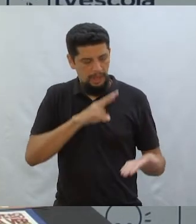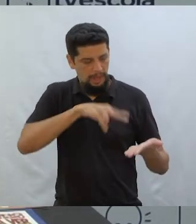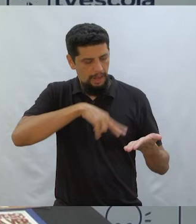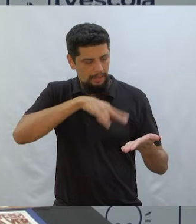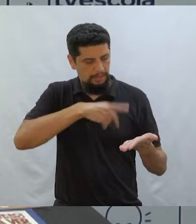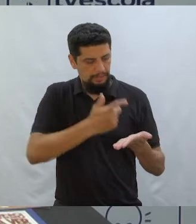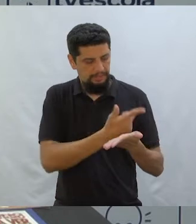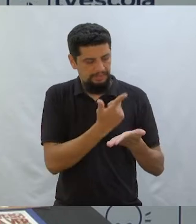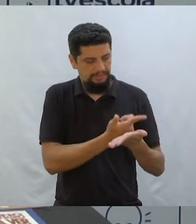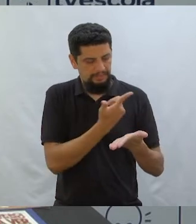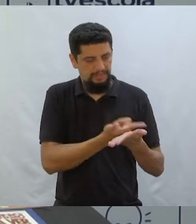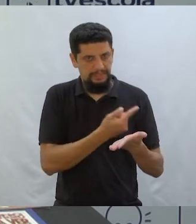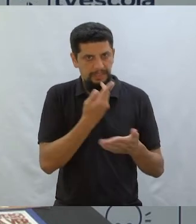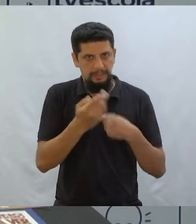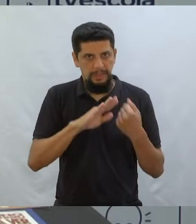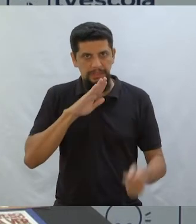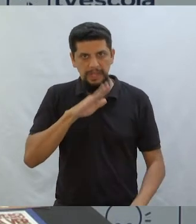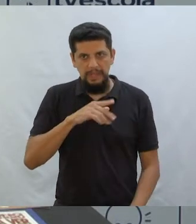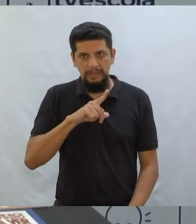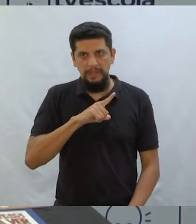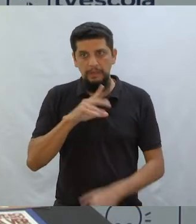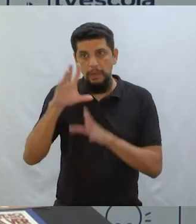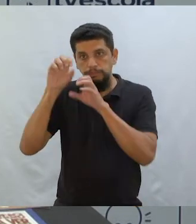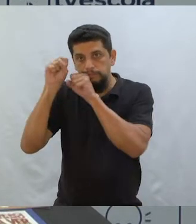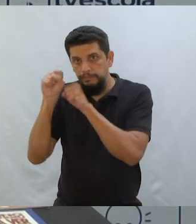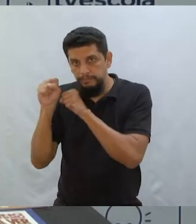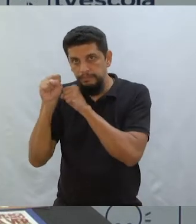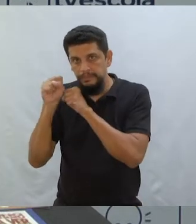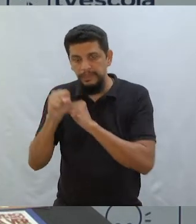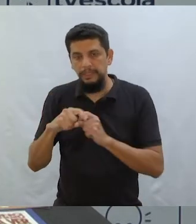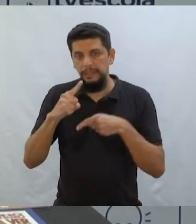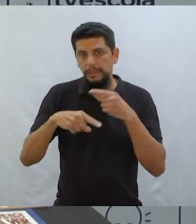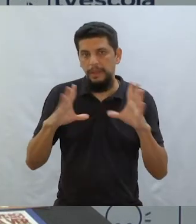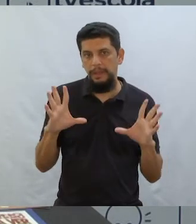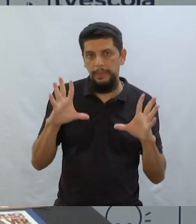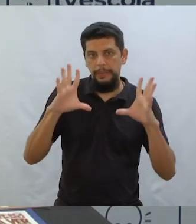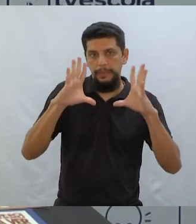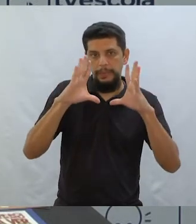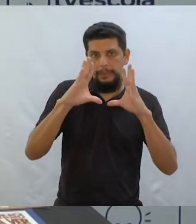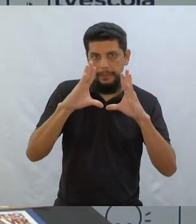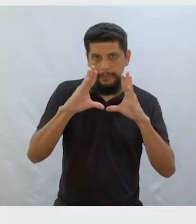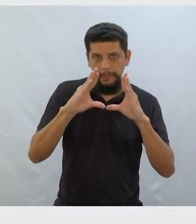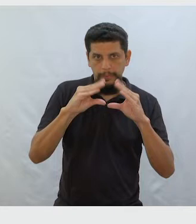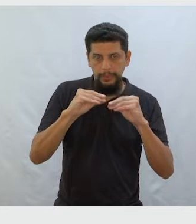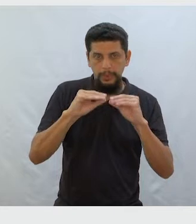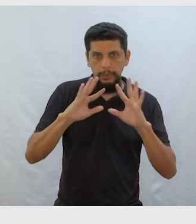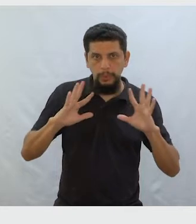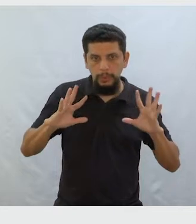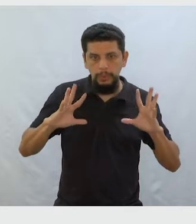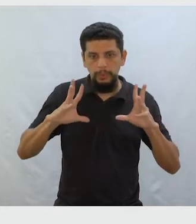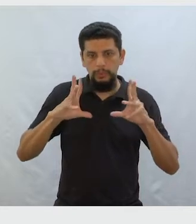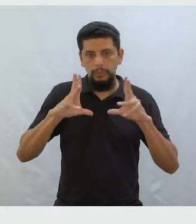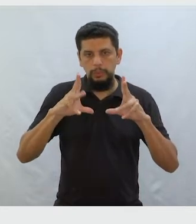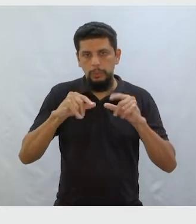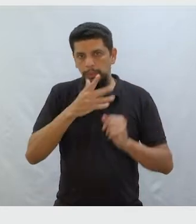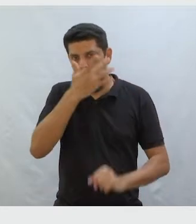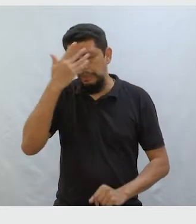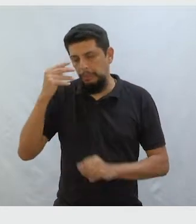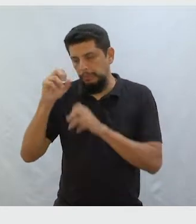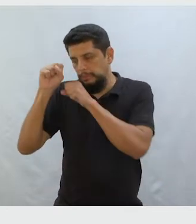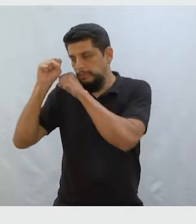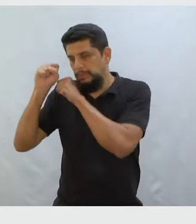leituras à tarde ele teve o sono e à noite depois que todos foram